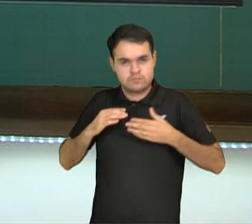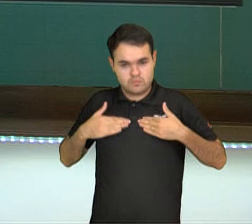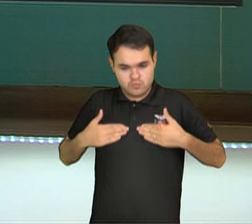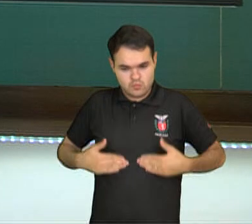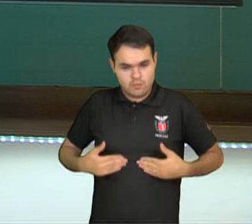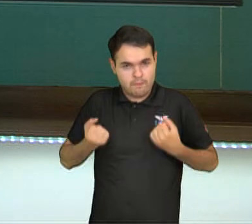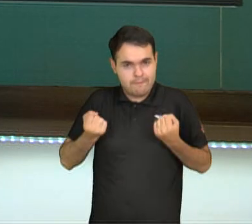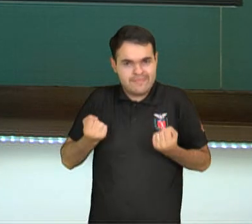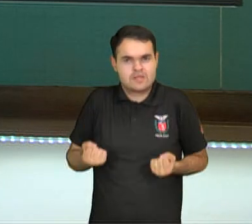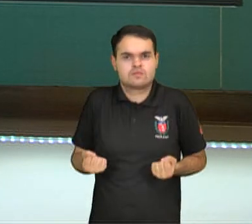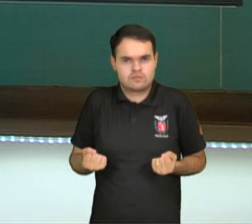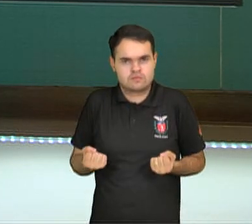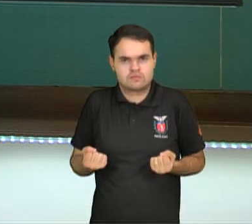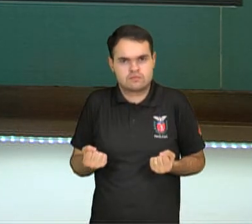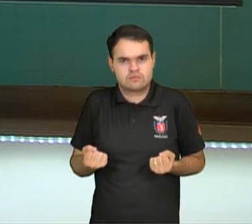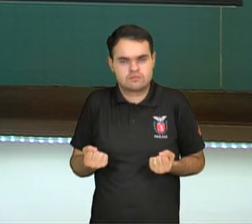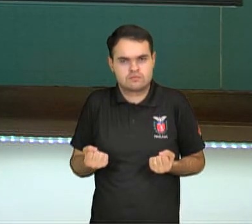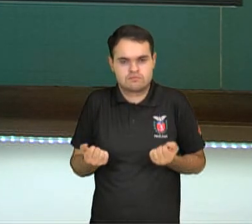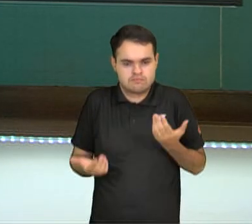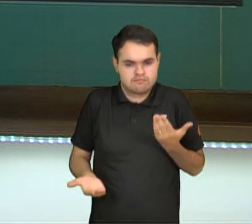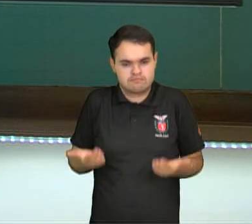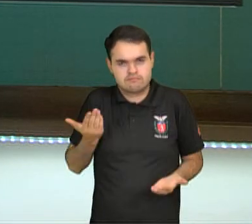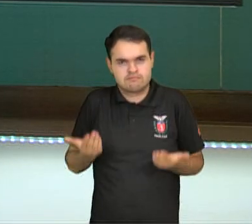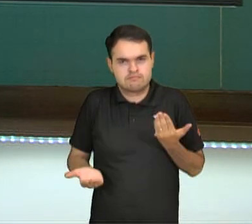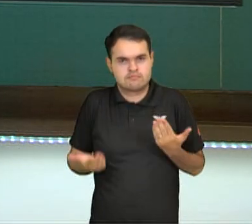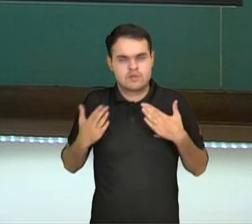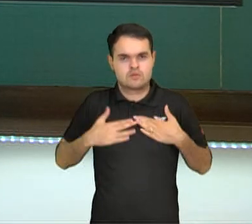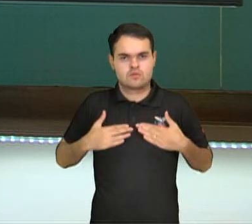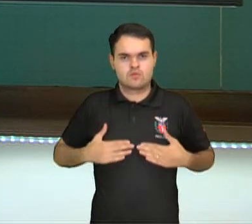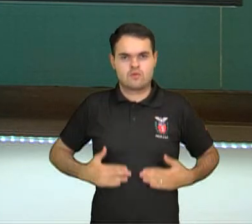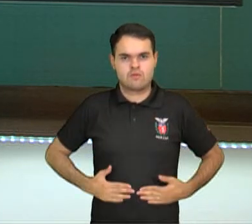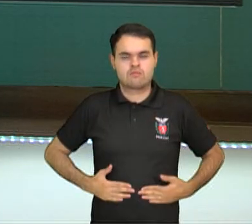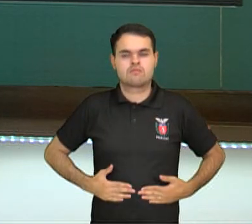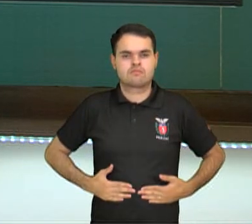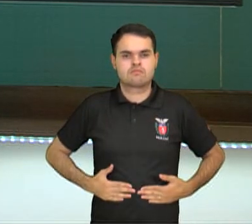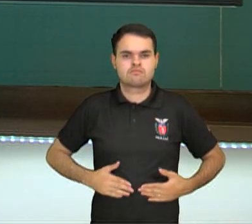gente utiliza o peso do nosso corpo para